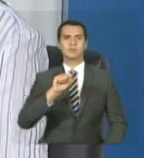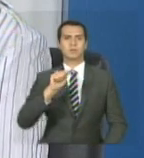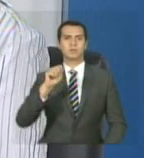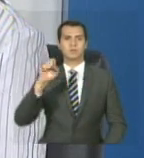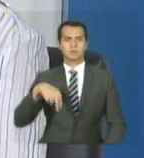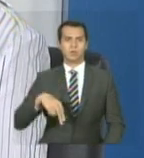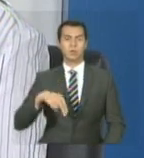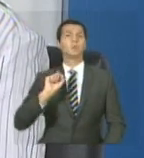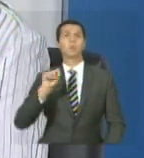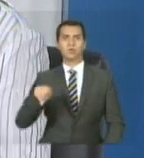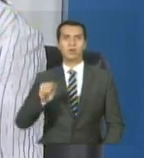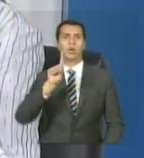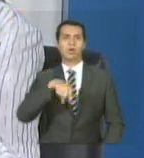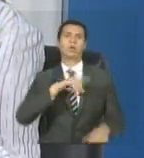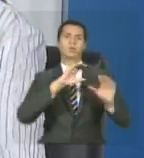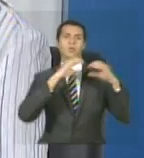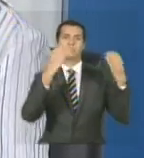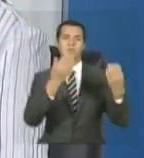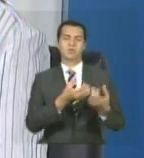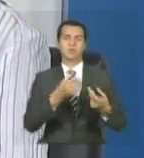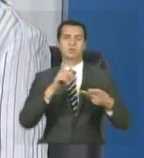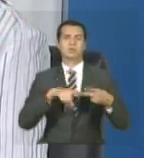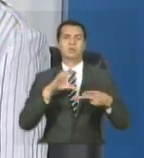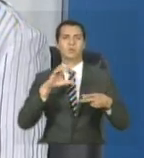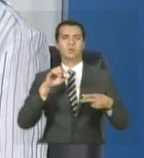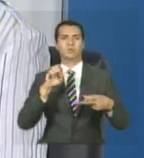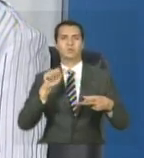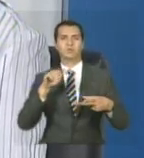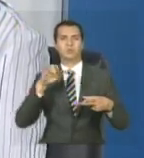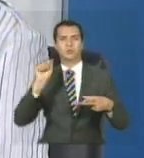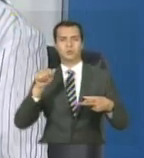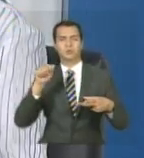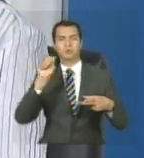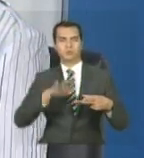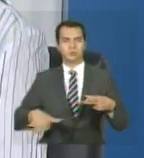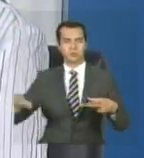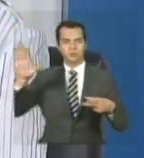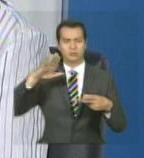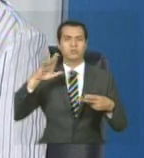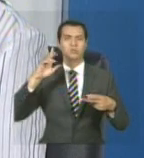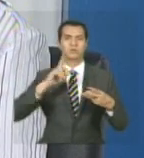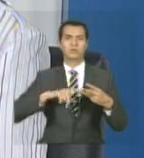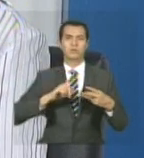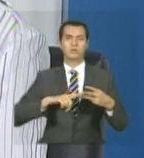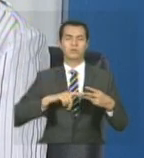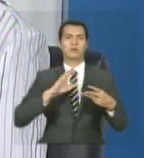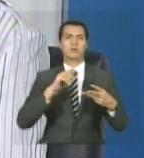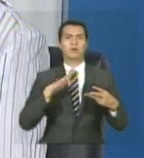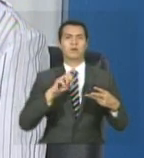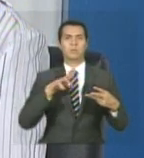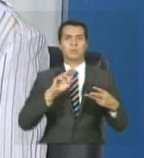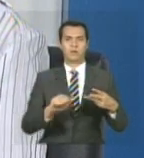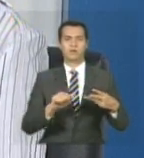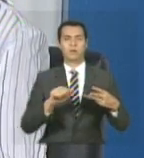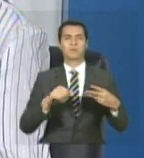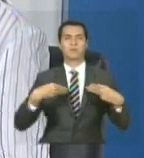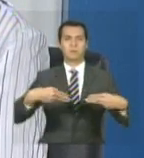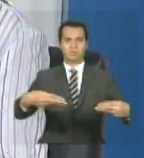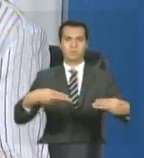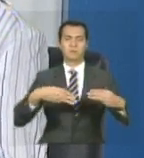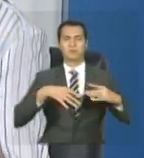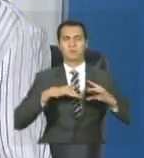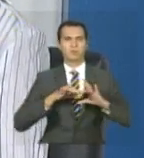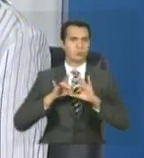pela Conferência Nacional, pelo Conselho Nacional, pelo Conselho, pela Câmara Interministerial de Segurança Alimentar,